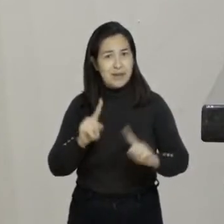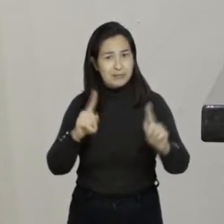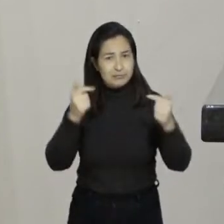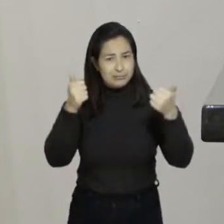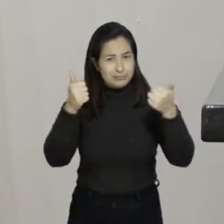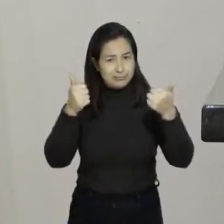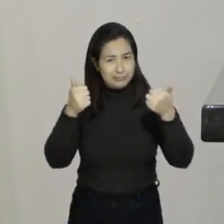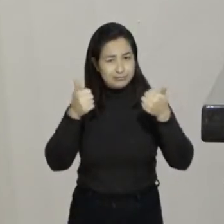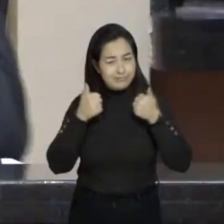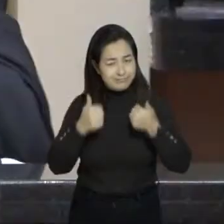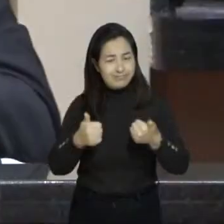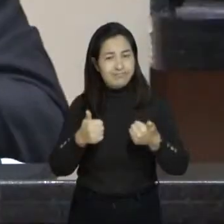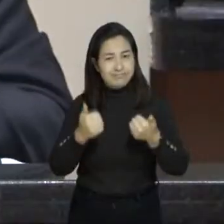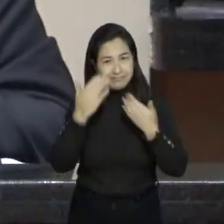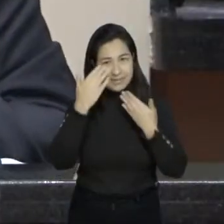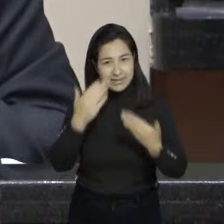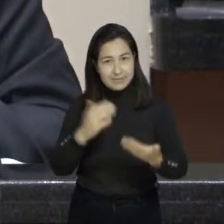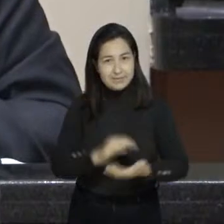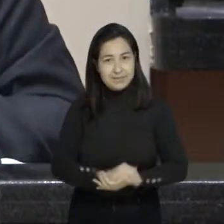muito obrigado